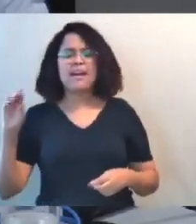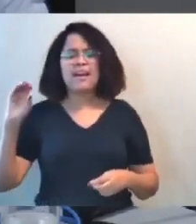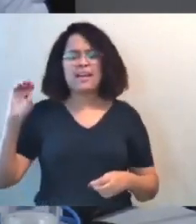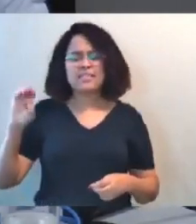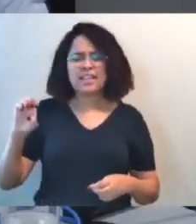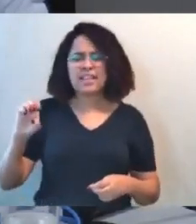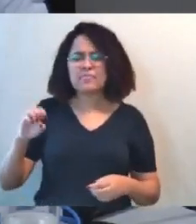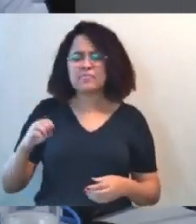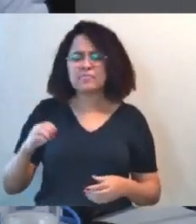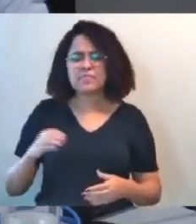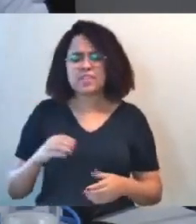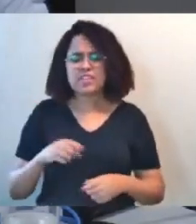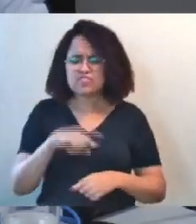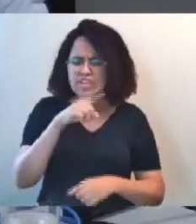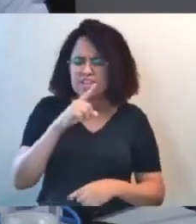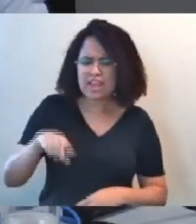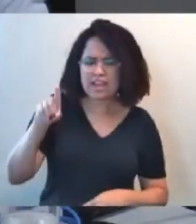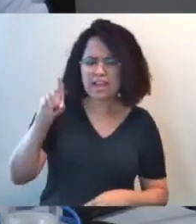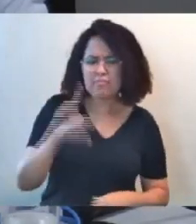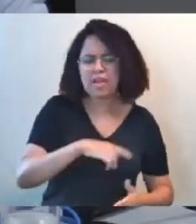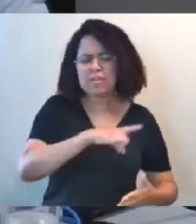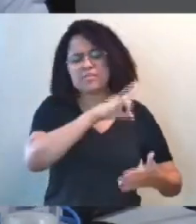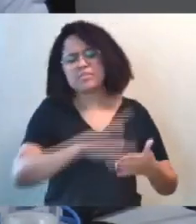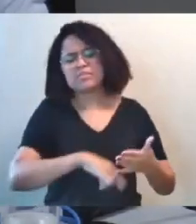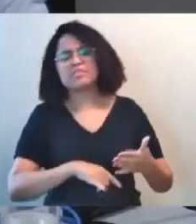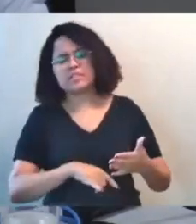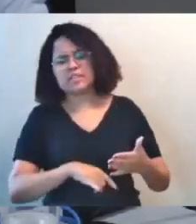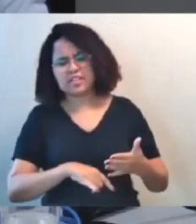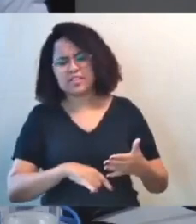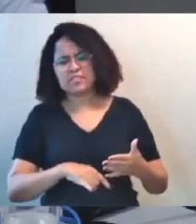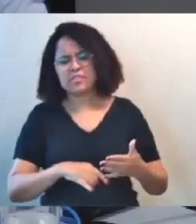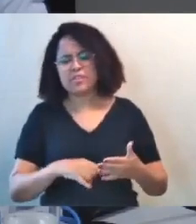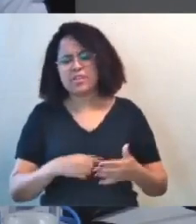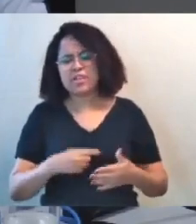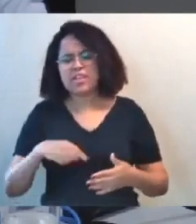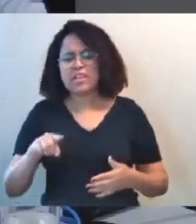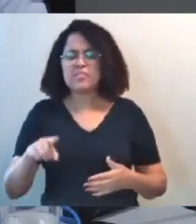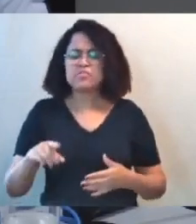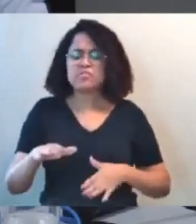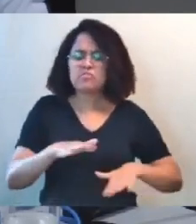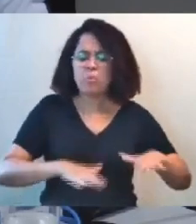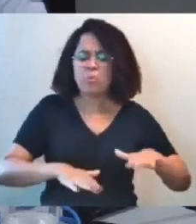formato de, juridicamente falando, de gestão da mobilidade de Belo Horizonte?